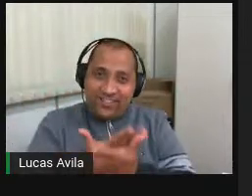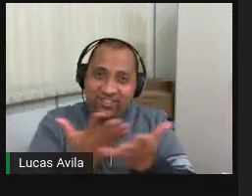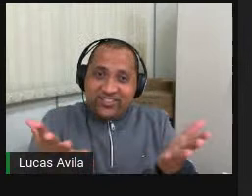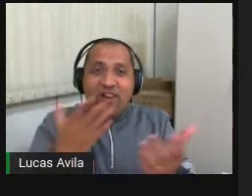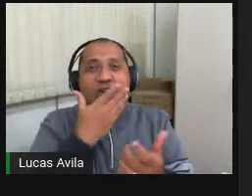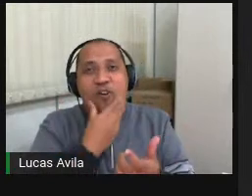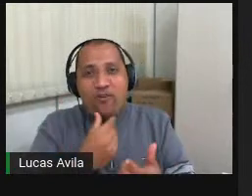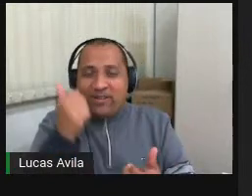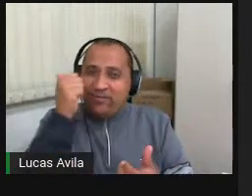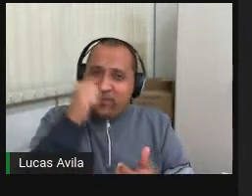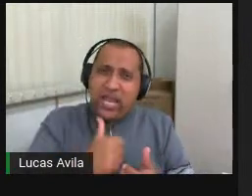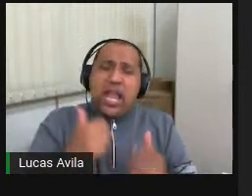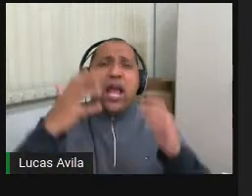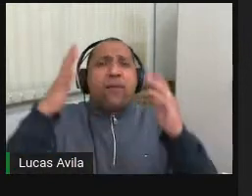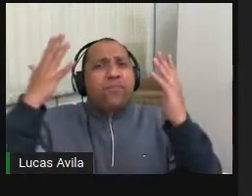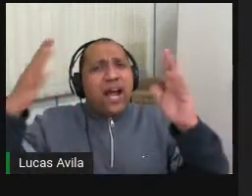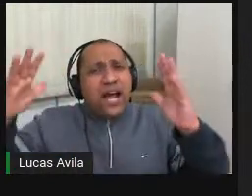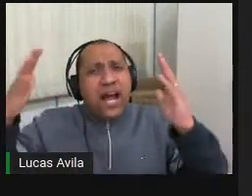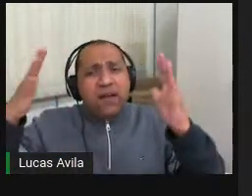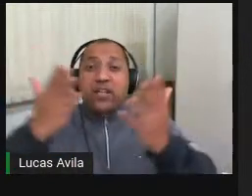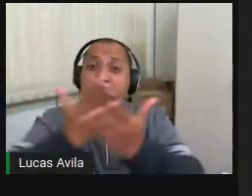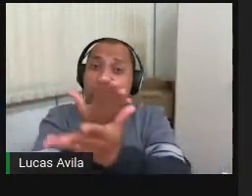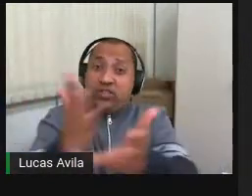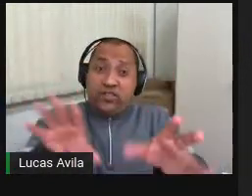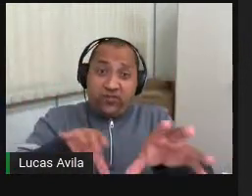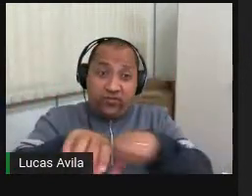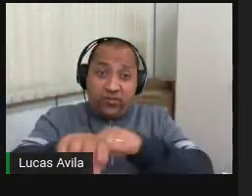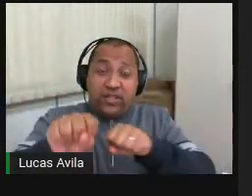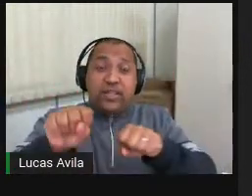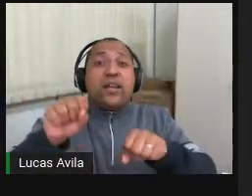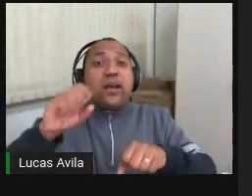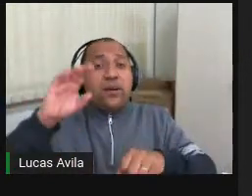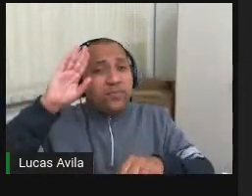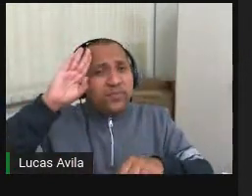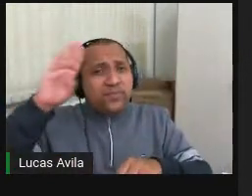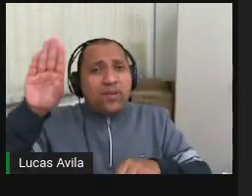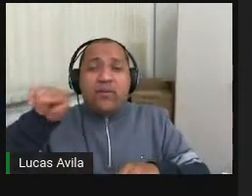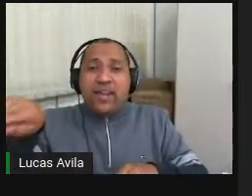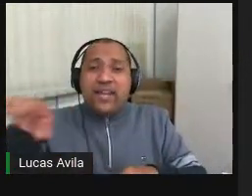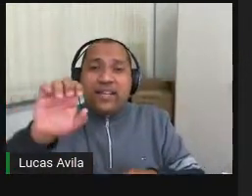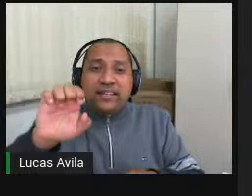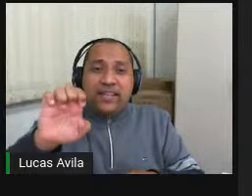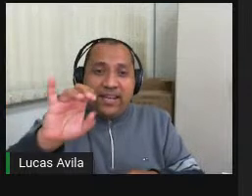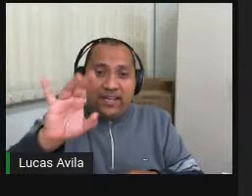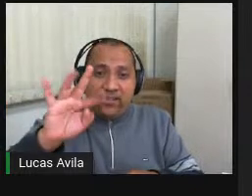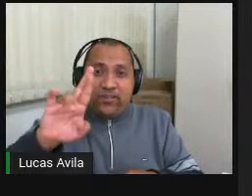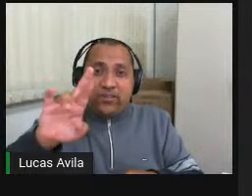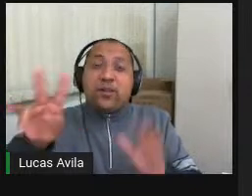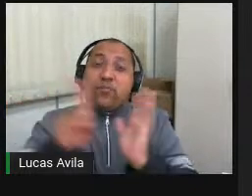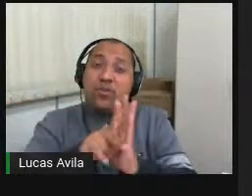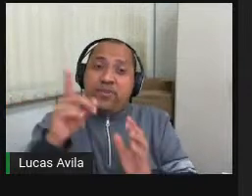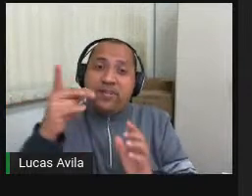todos, parabéns a todos os formandos, em especial ao Hector, né, nosso formando do curso de História.